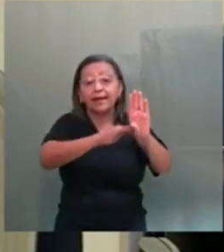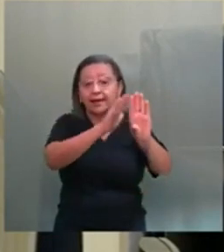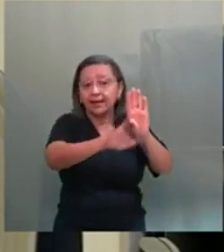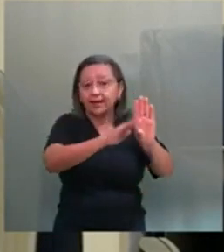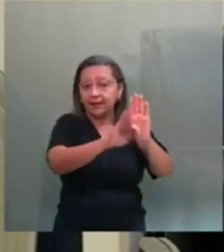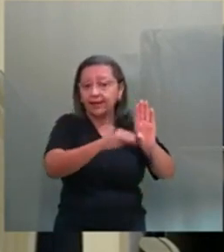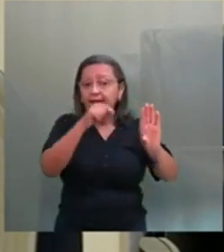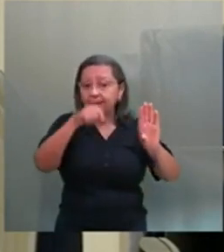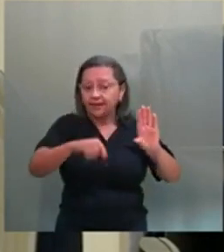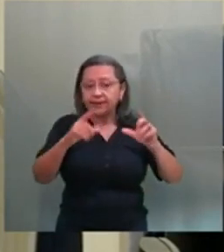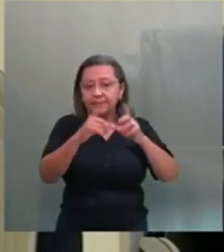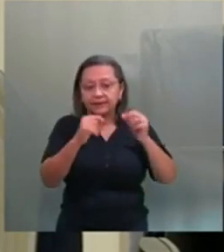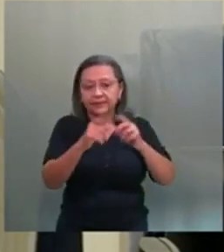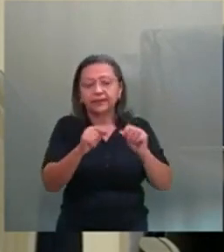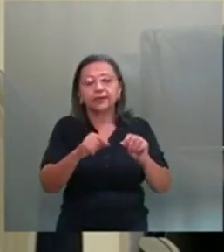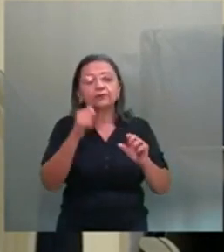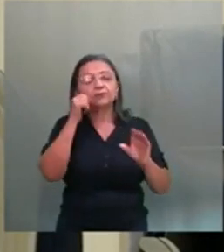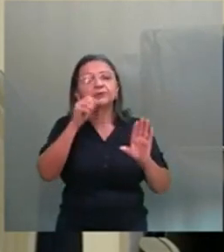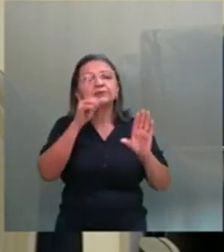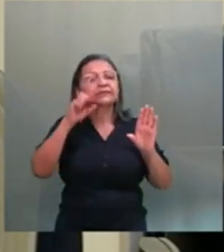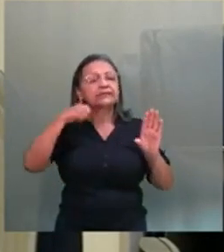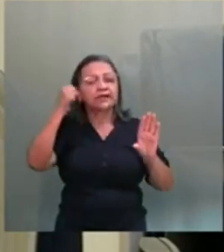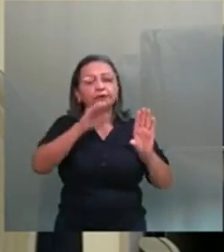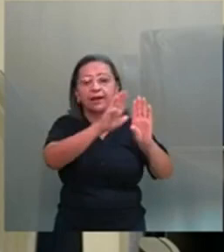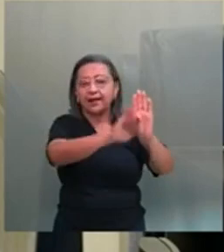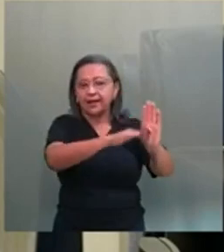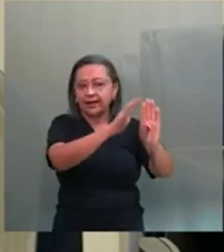de Brasília. Senadora Leila, meu bom dia.